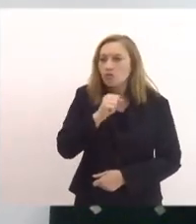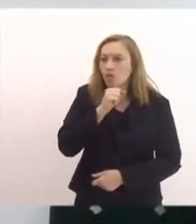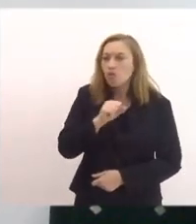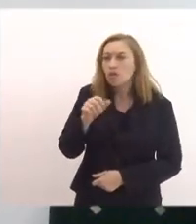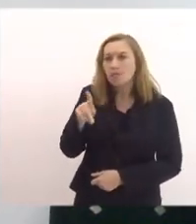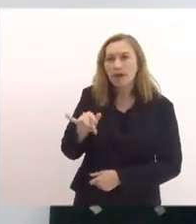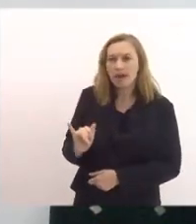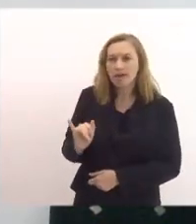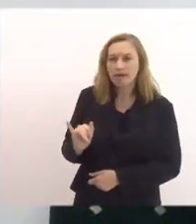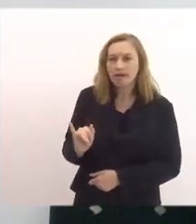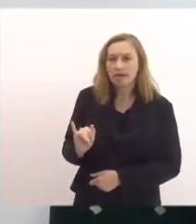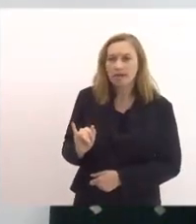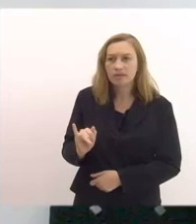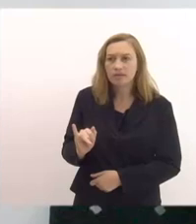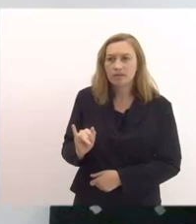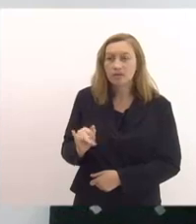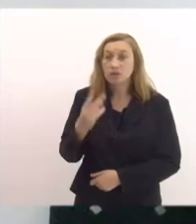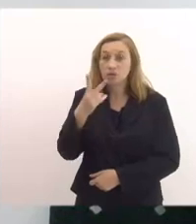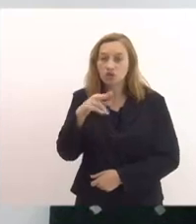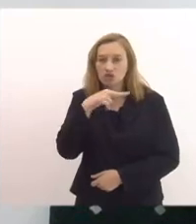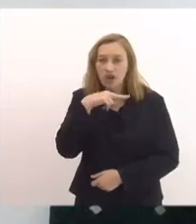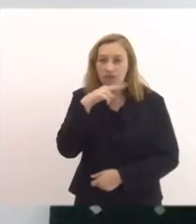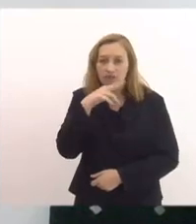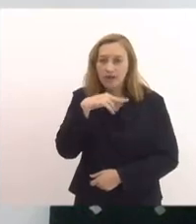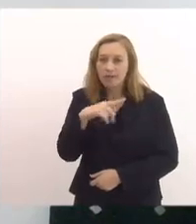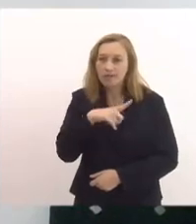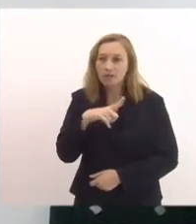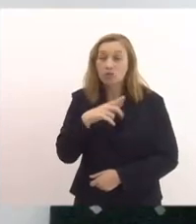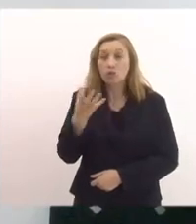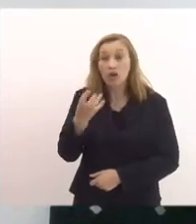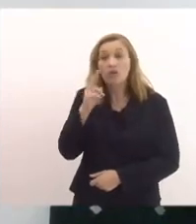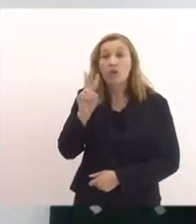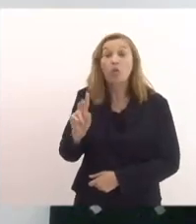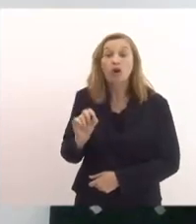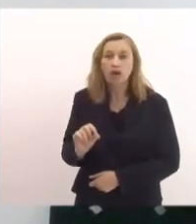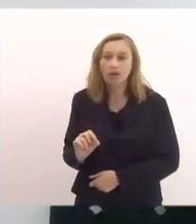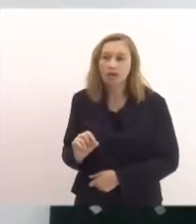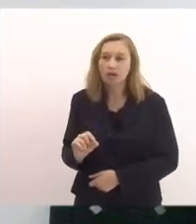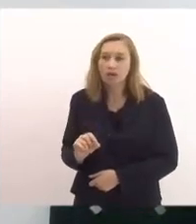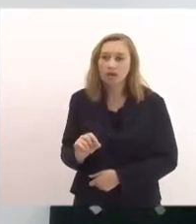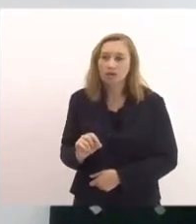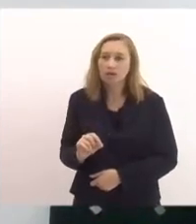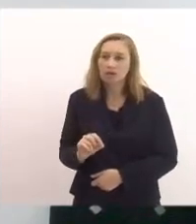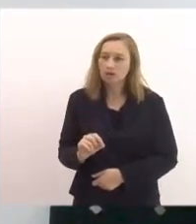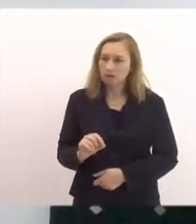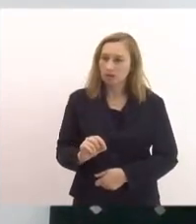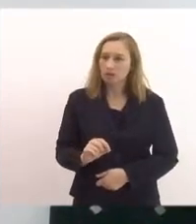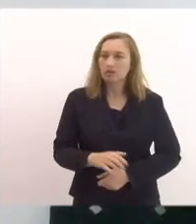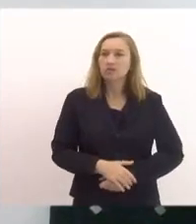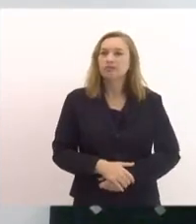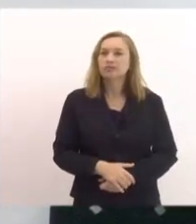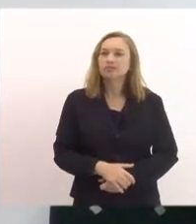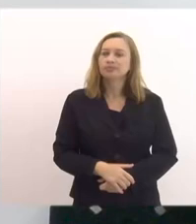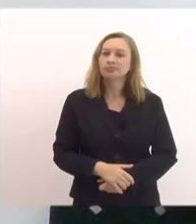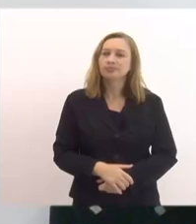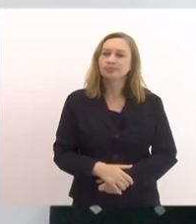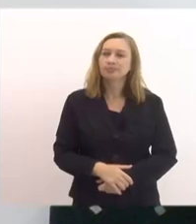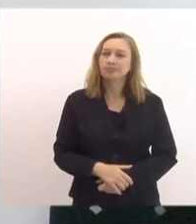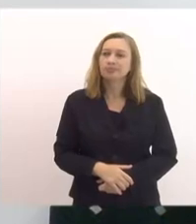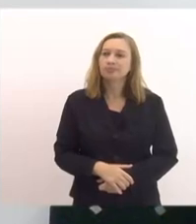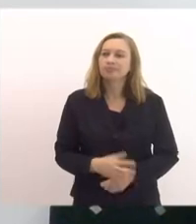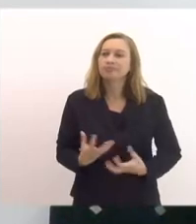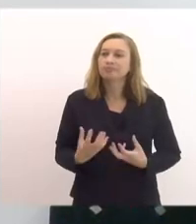pai, né? Tenho dois netos. Então, o que eu quero com isso? Vidas importam sem distinção. Ganha